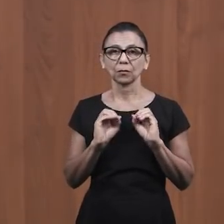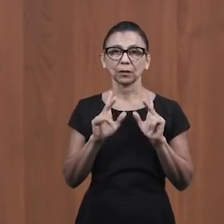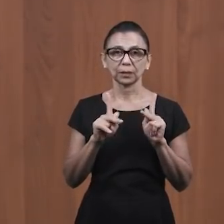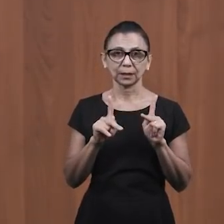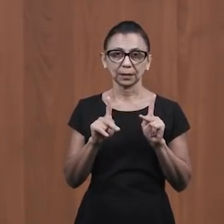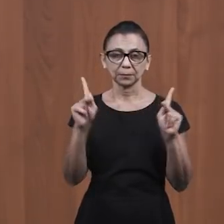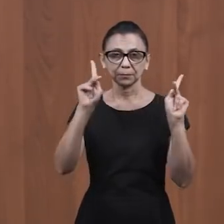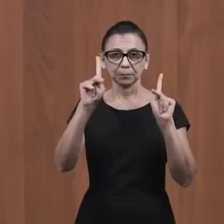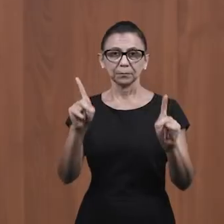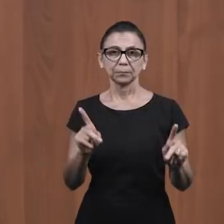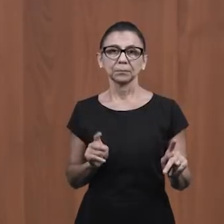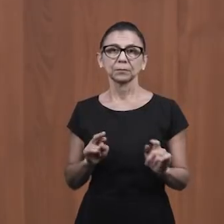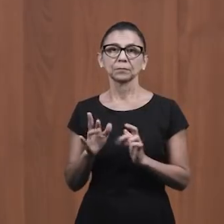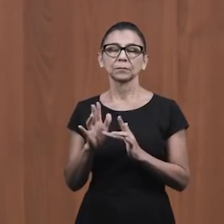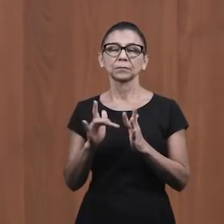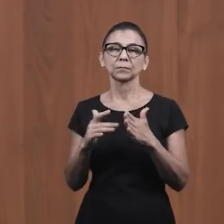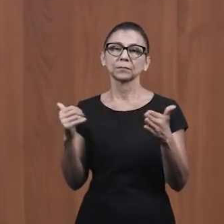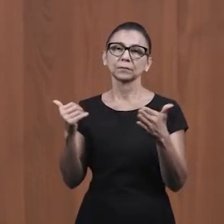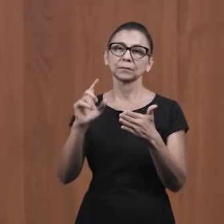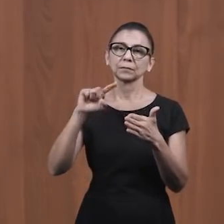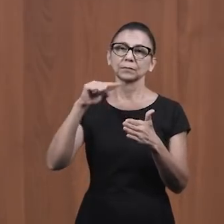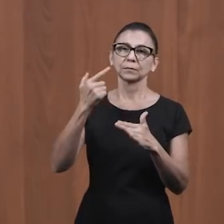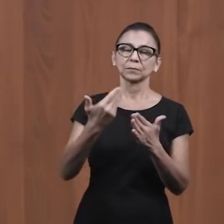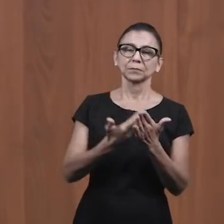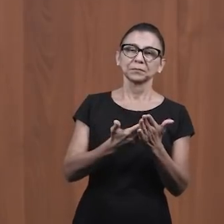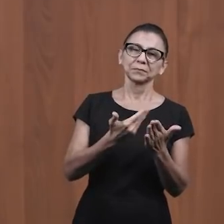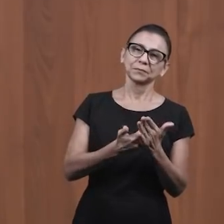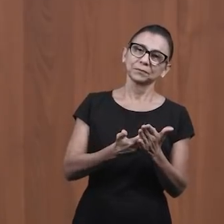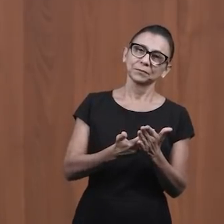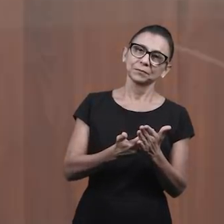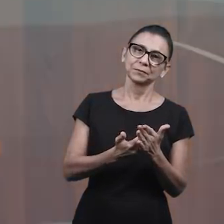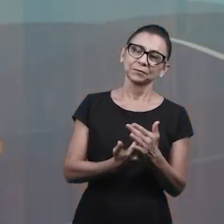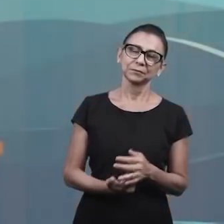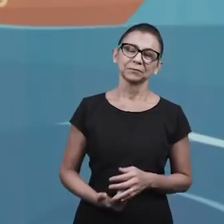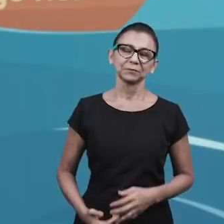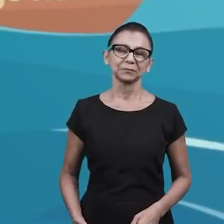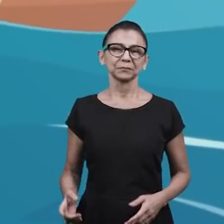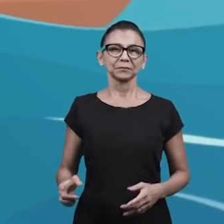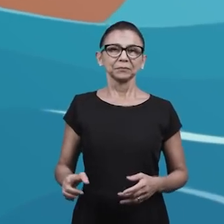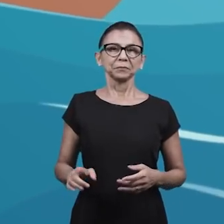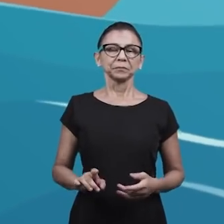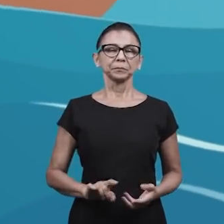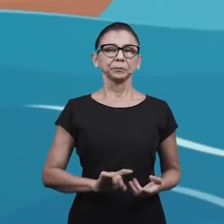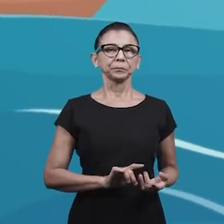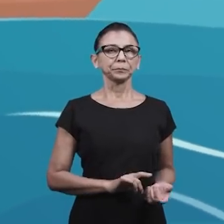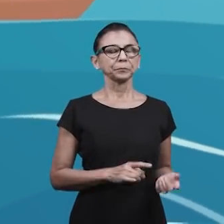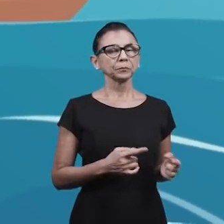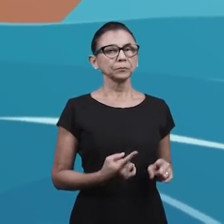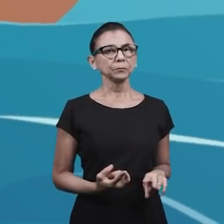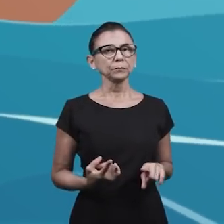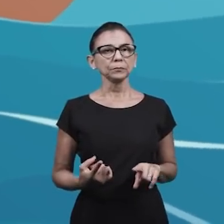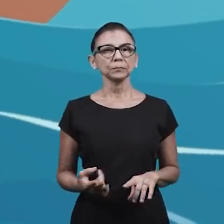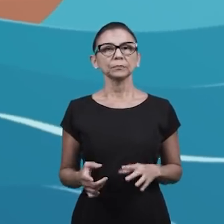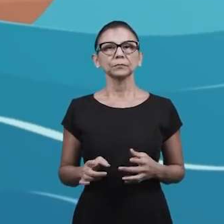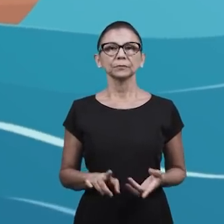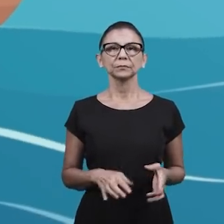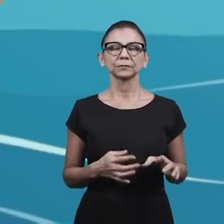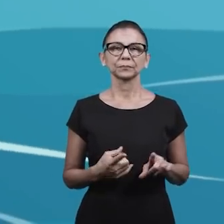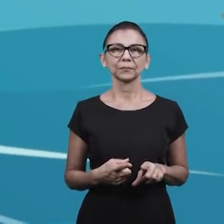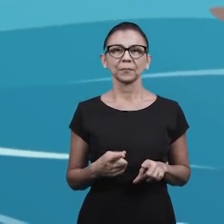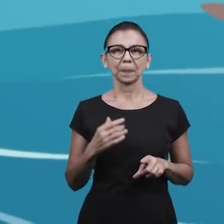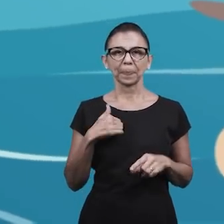poder. Jesus é o Senhor da vida, é o Rei dos Reis, o Senhor dos Senhores. Somente a Ele e